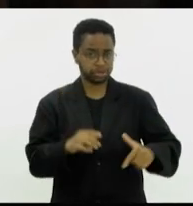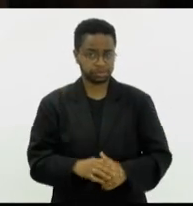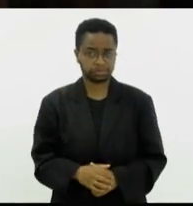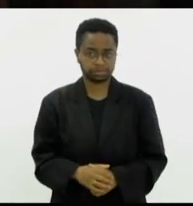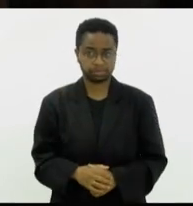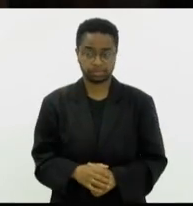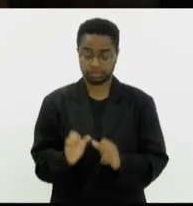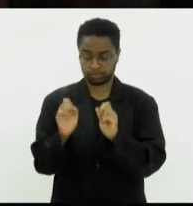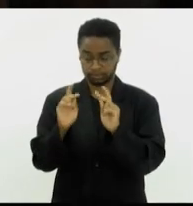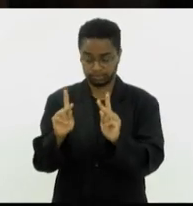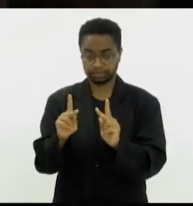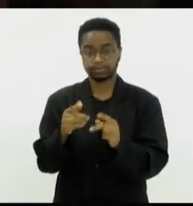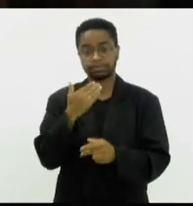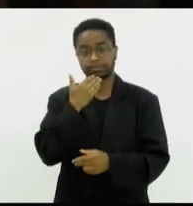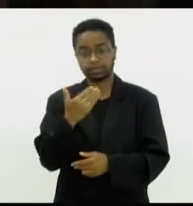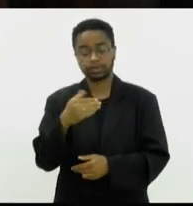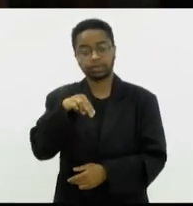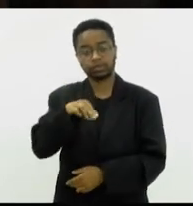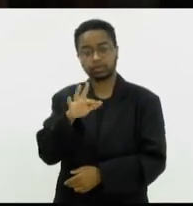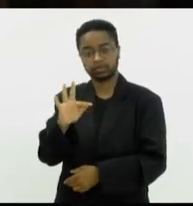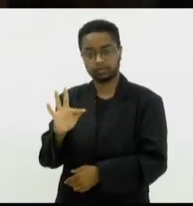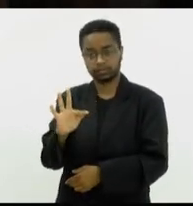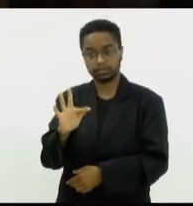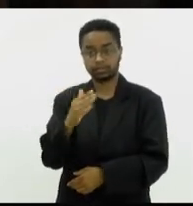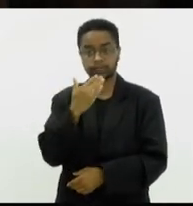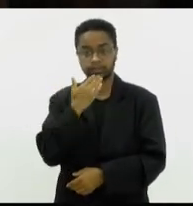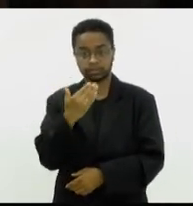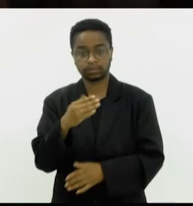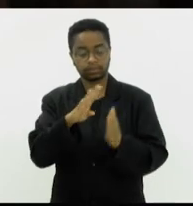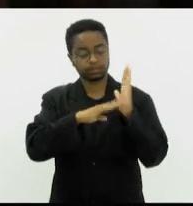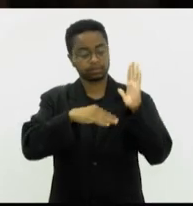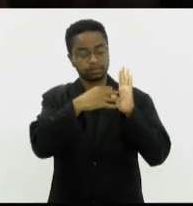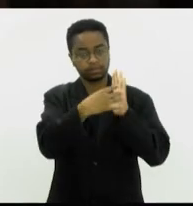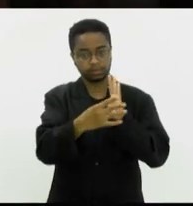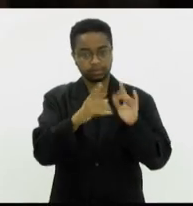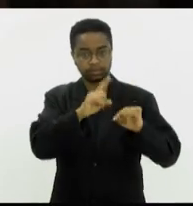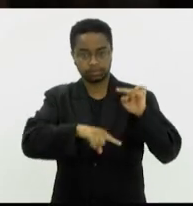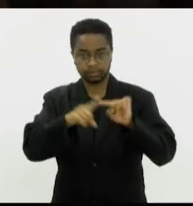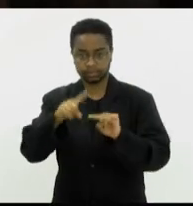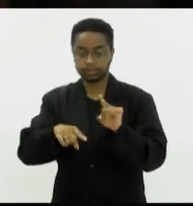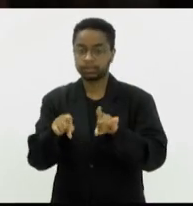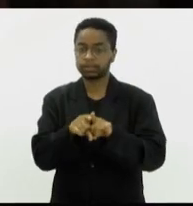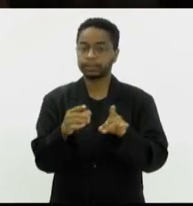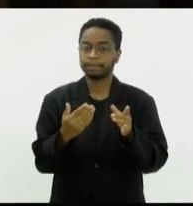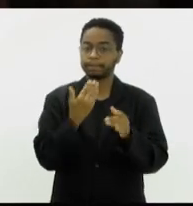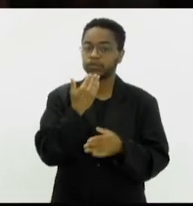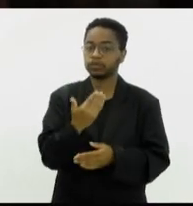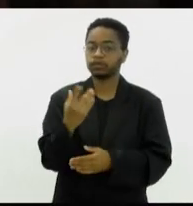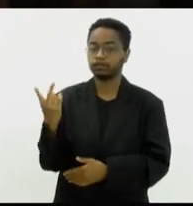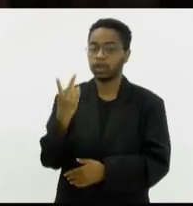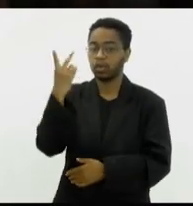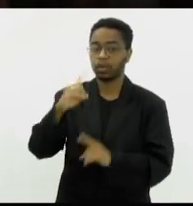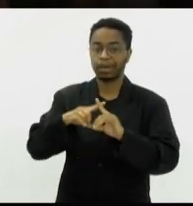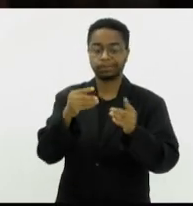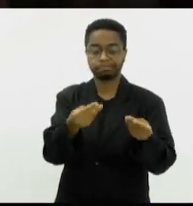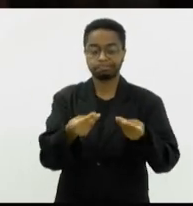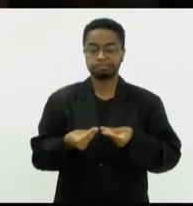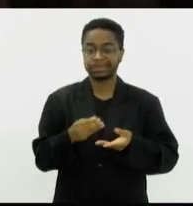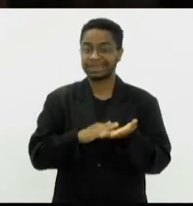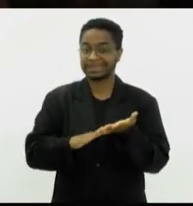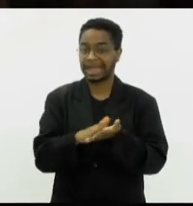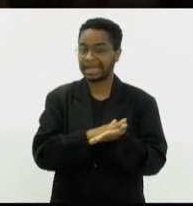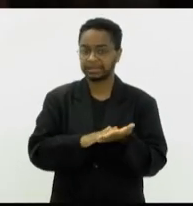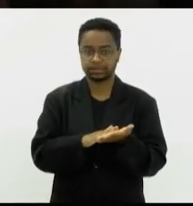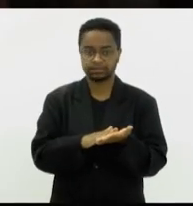OK pedimos nota fiscal pedimos a tabela dos produtos pedimos valores e nada Eu repito para